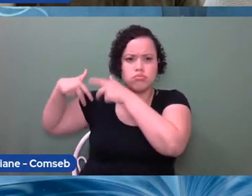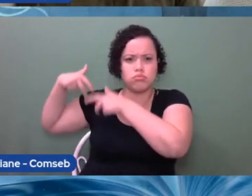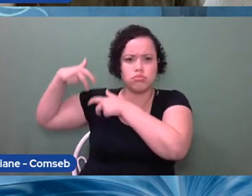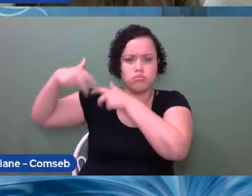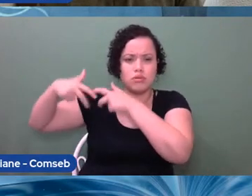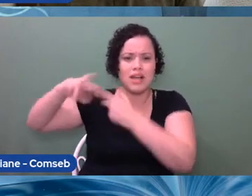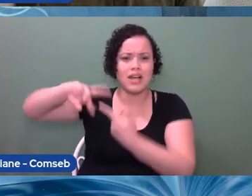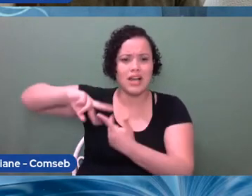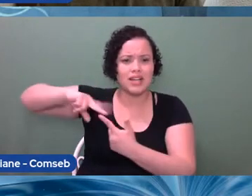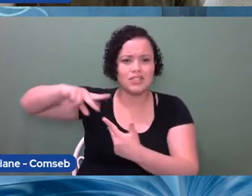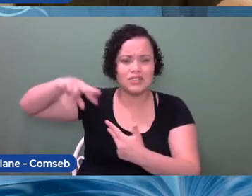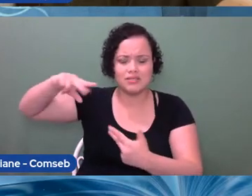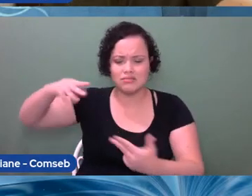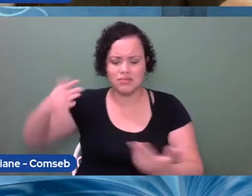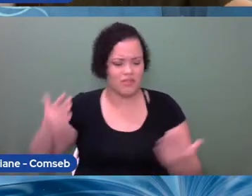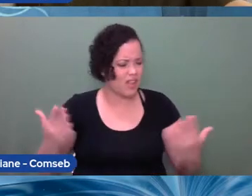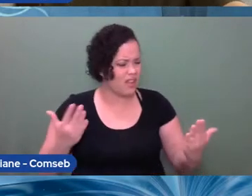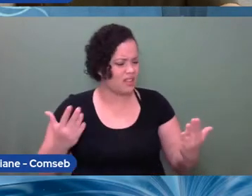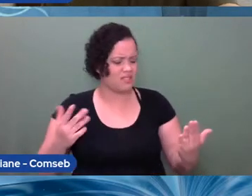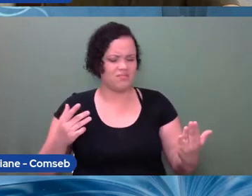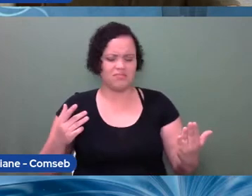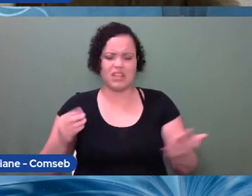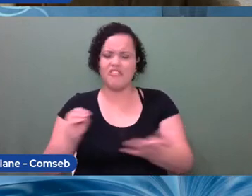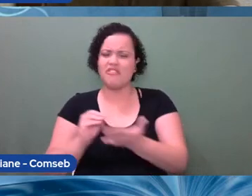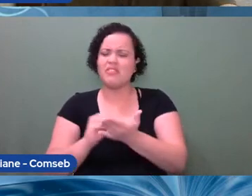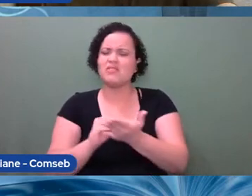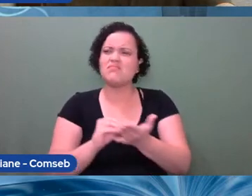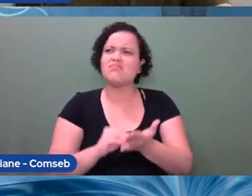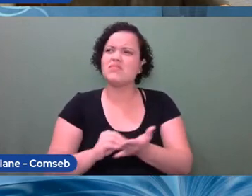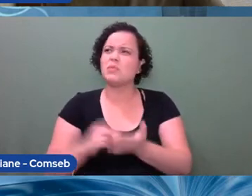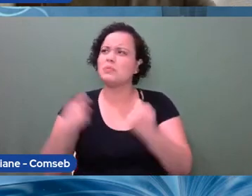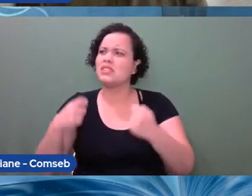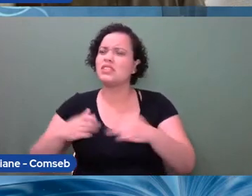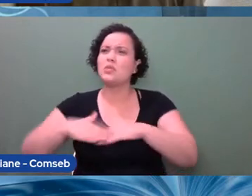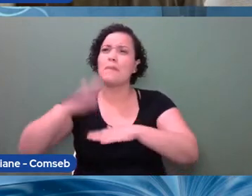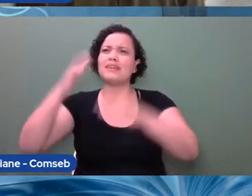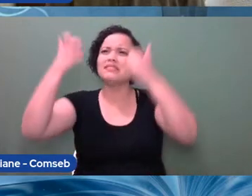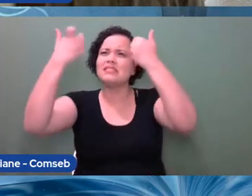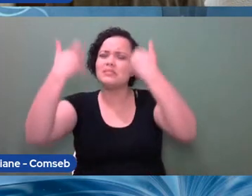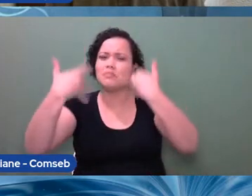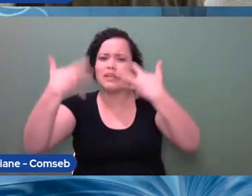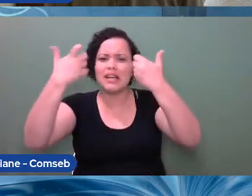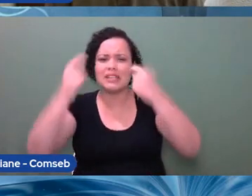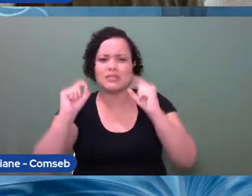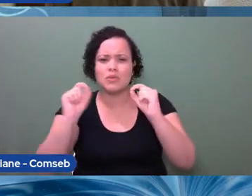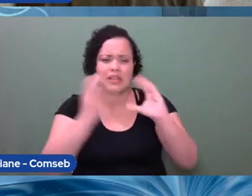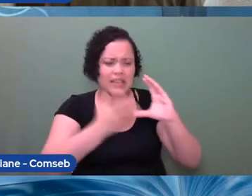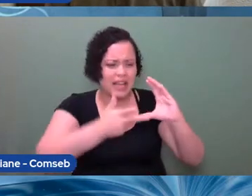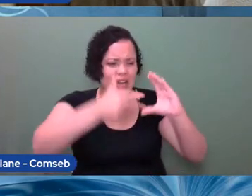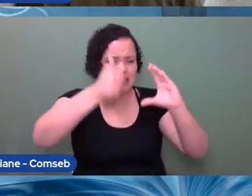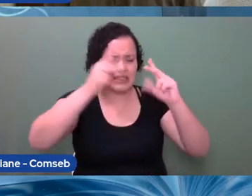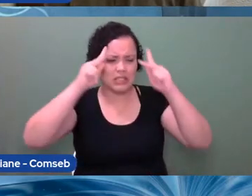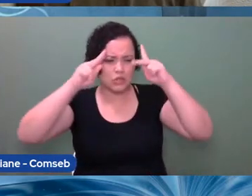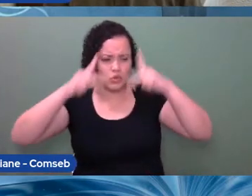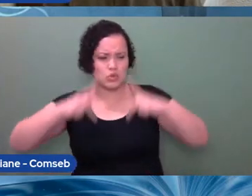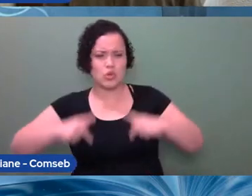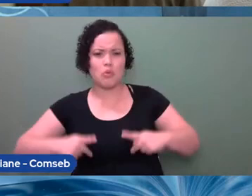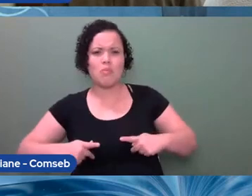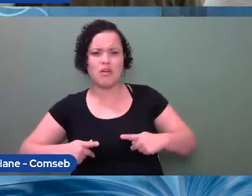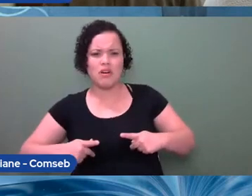não vão ser suficientes para explicar as circunstâncias que caracterizam o ser humano com as